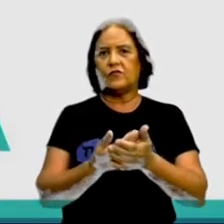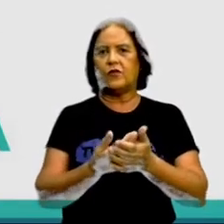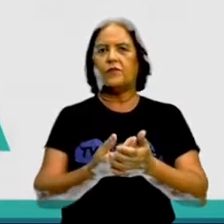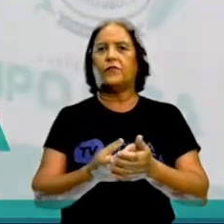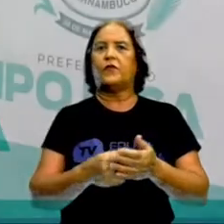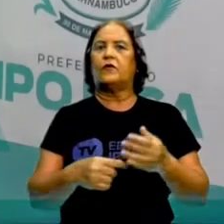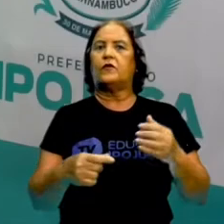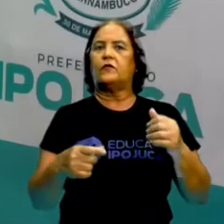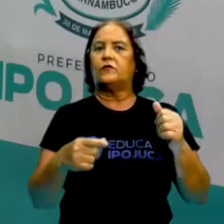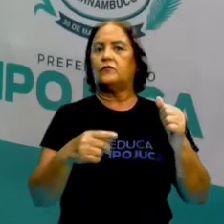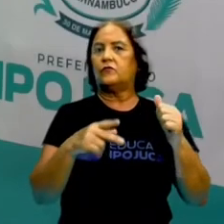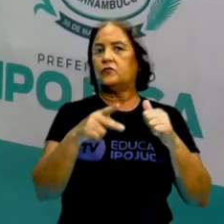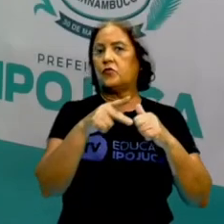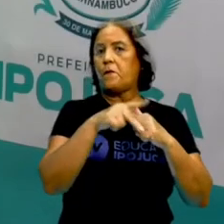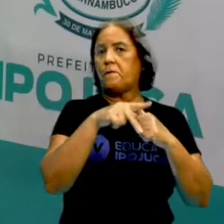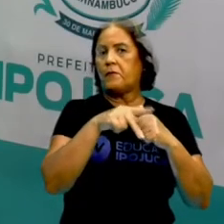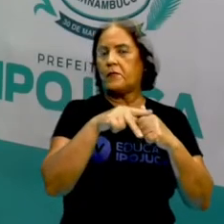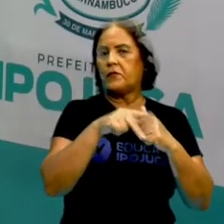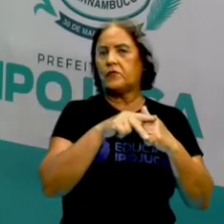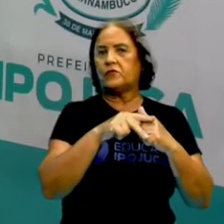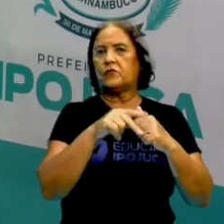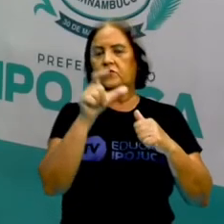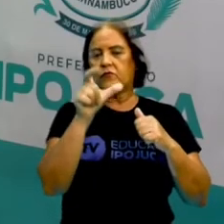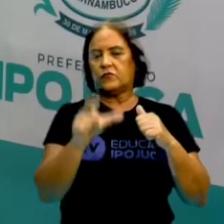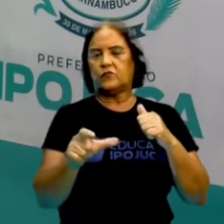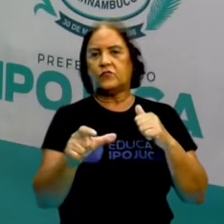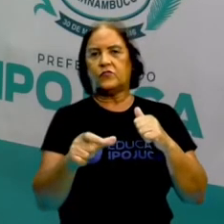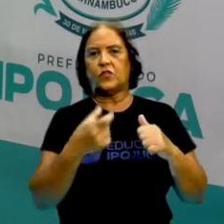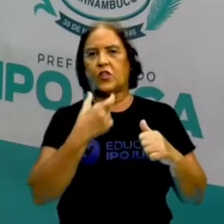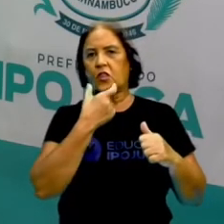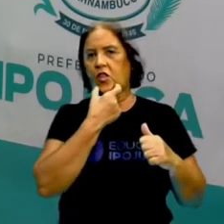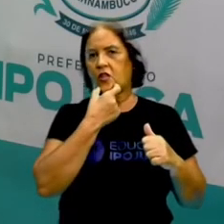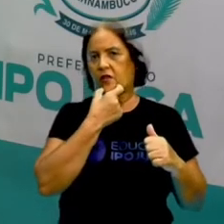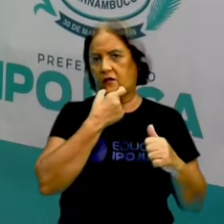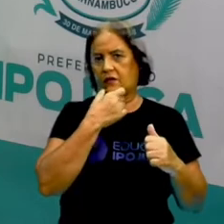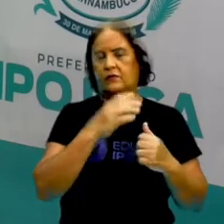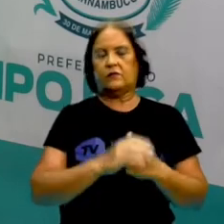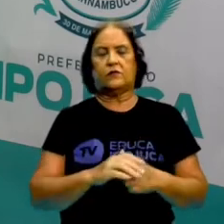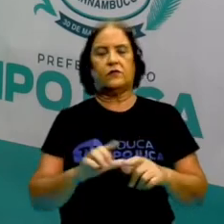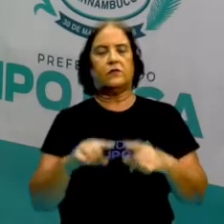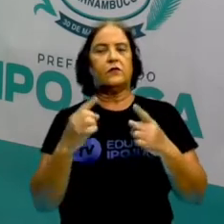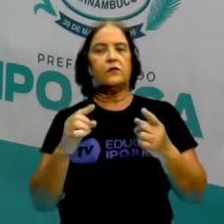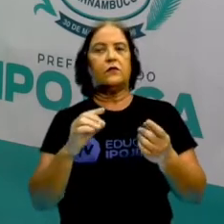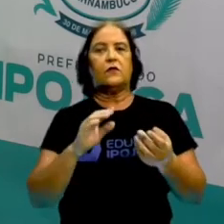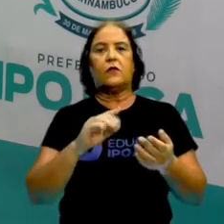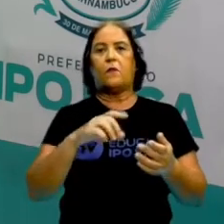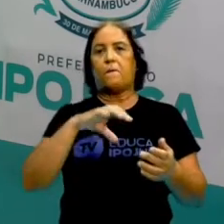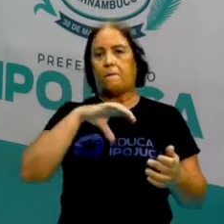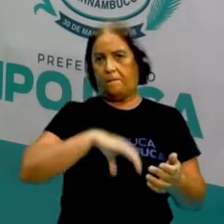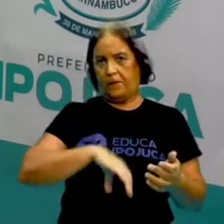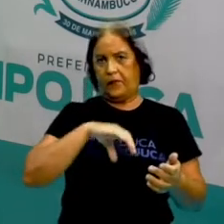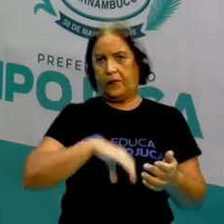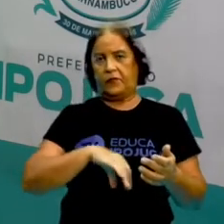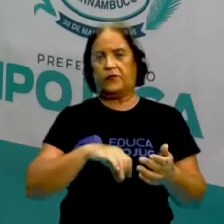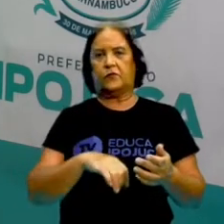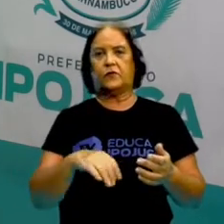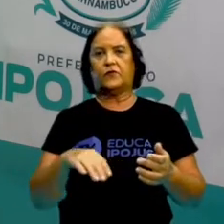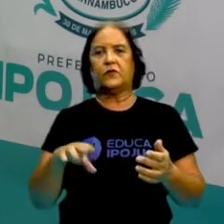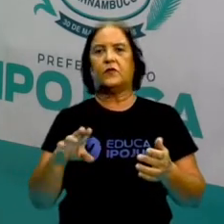os pronomes sujeito da língua inglesa, que em português seria equivalente aos